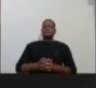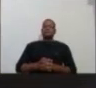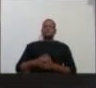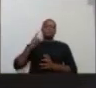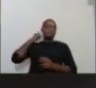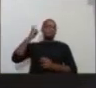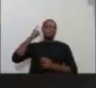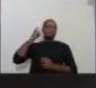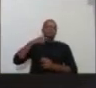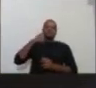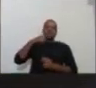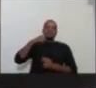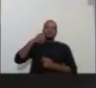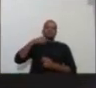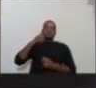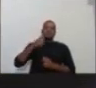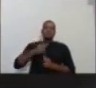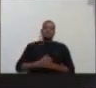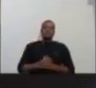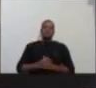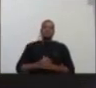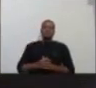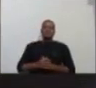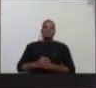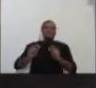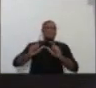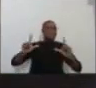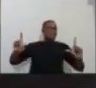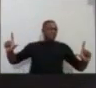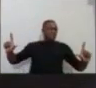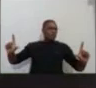sabedoria, meu benzinho, você deixou.